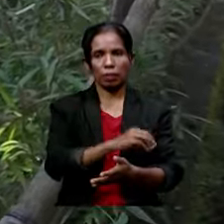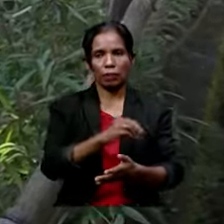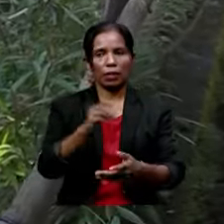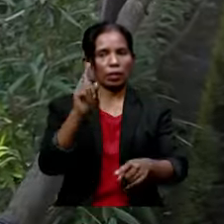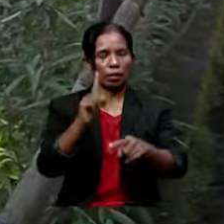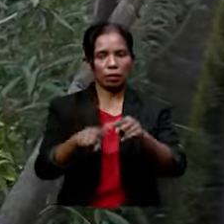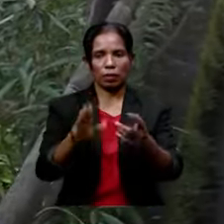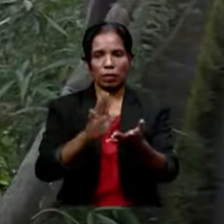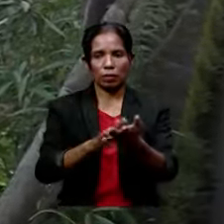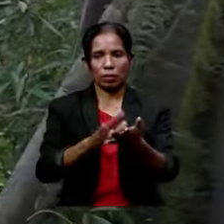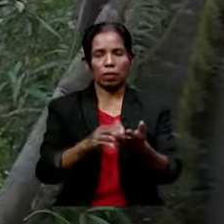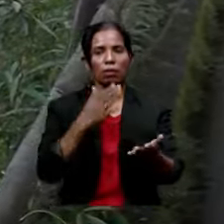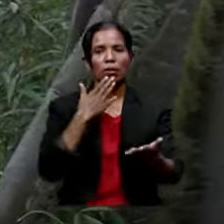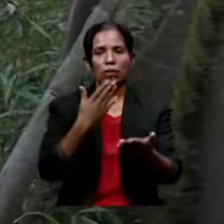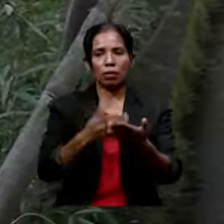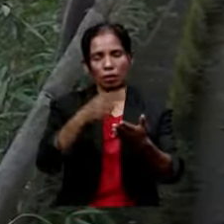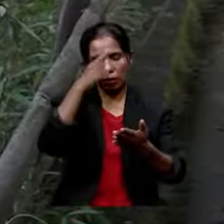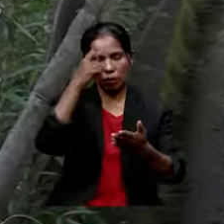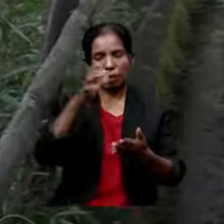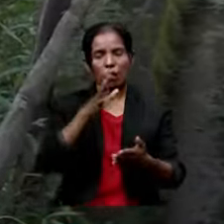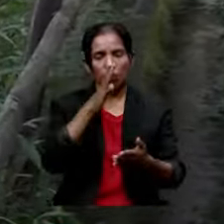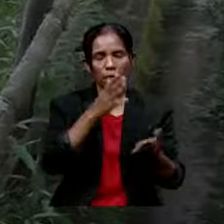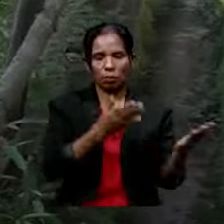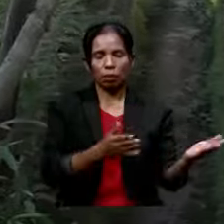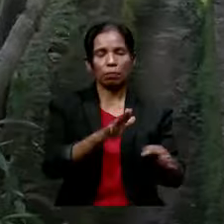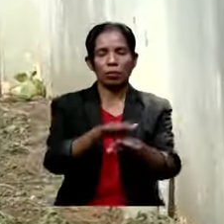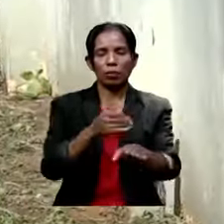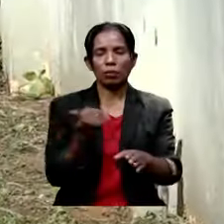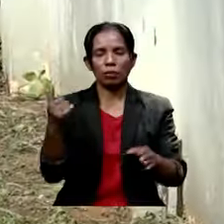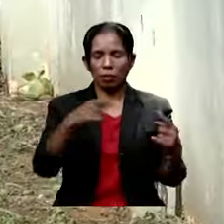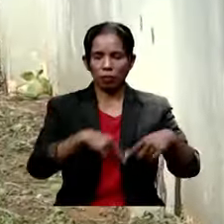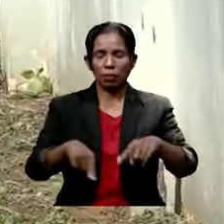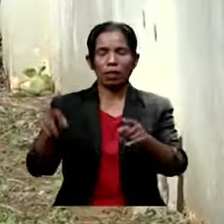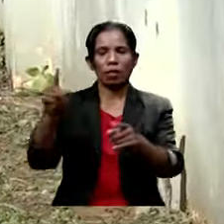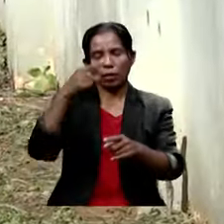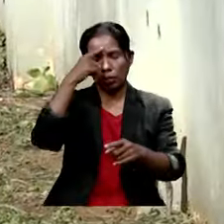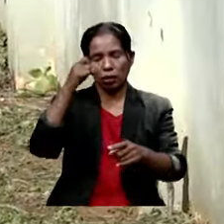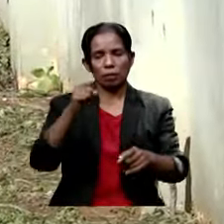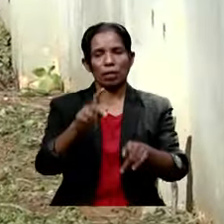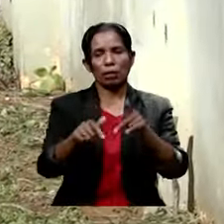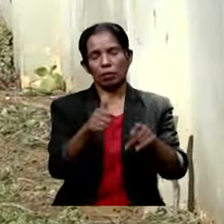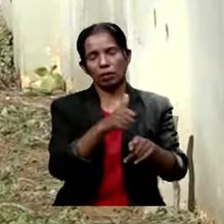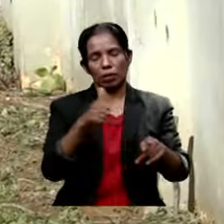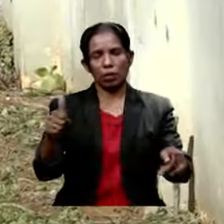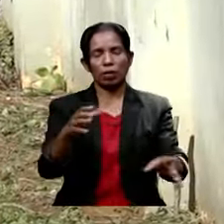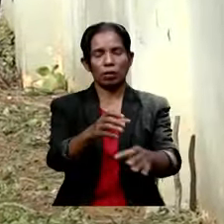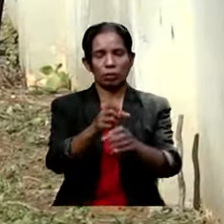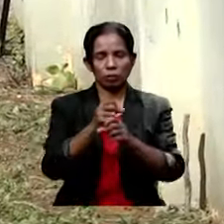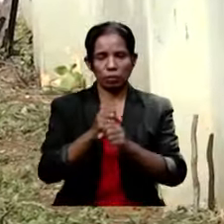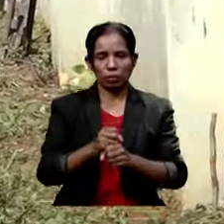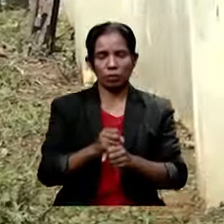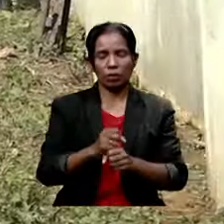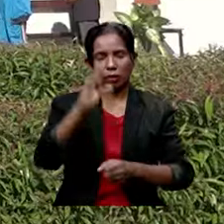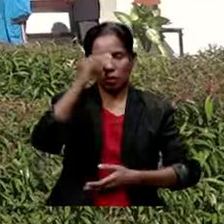bela Escola Hohak Matek tambani inan sempre luri sainia husi Escola tamba tauk emaseluk atufuti u Deogracio